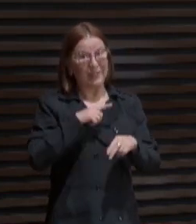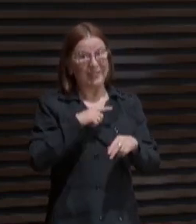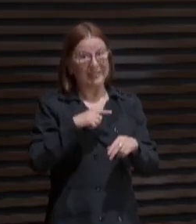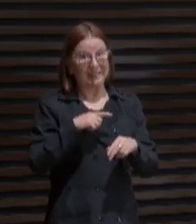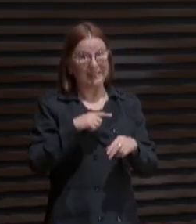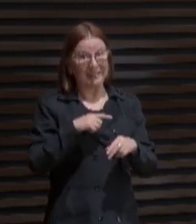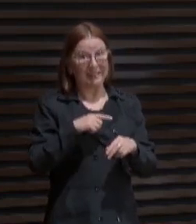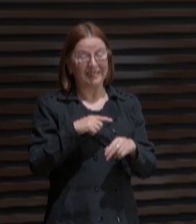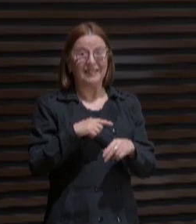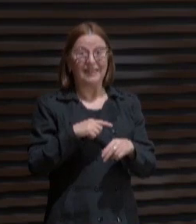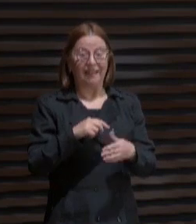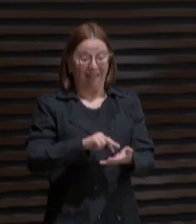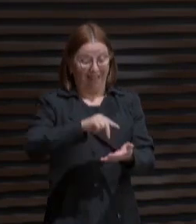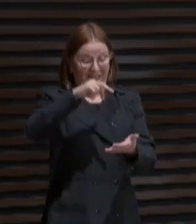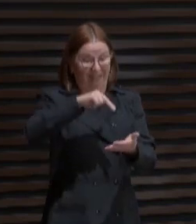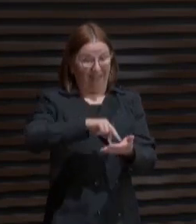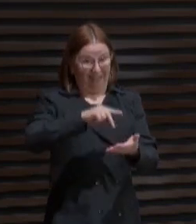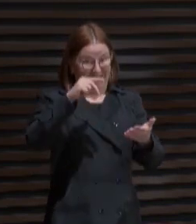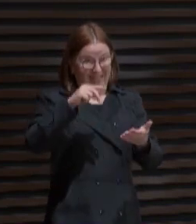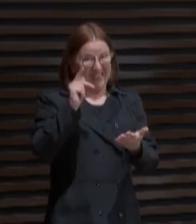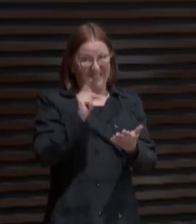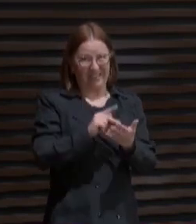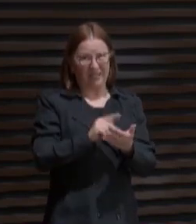os tropeços?